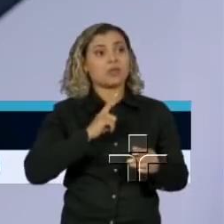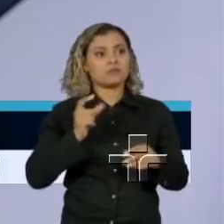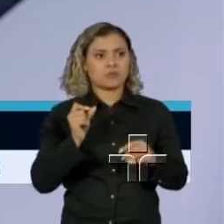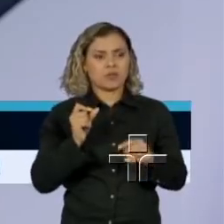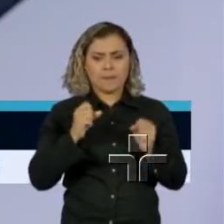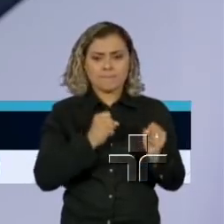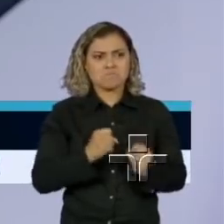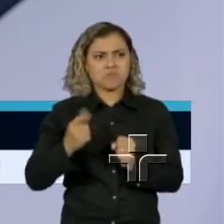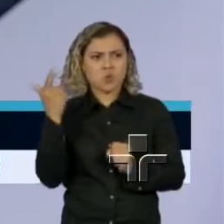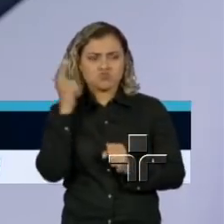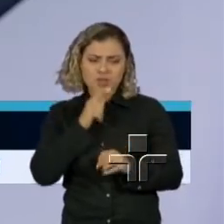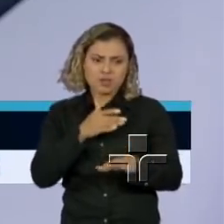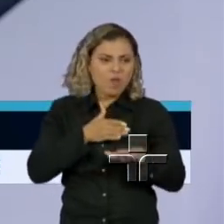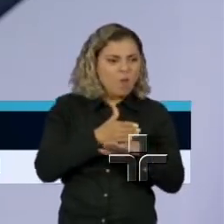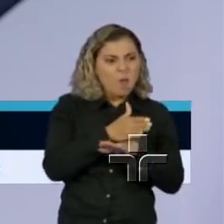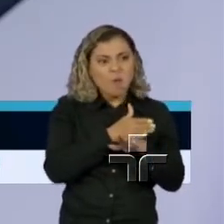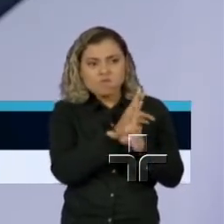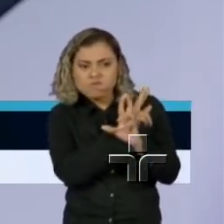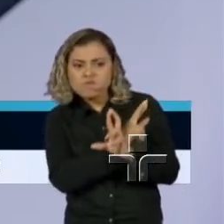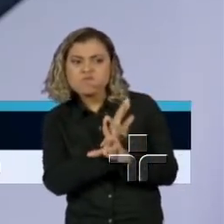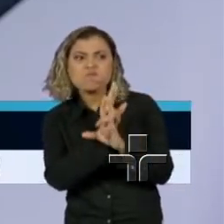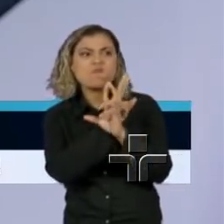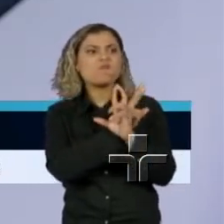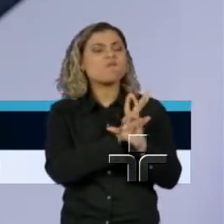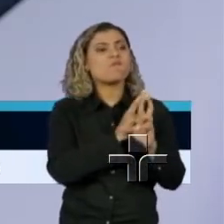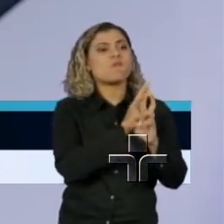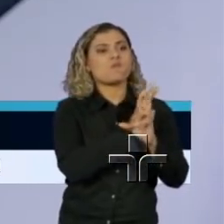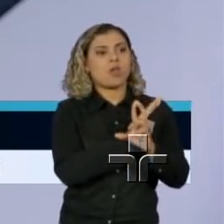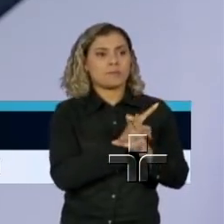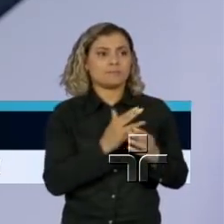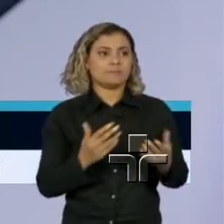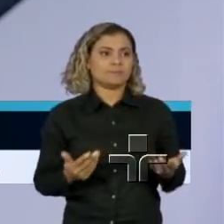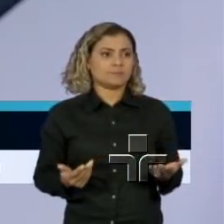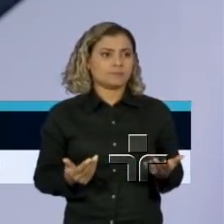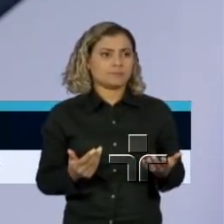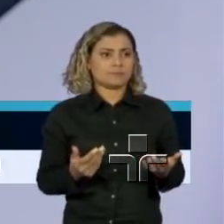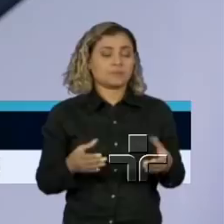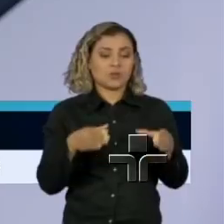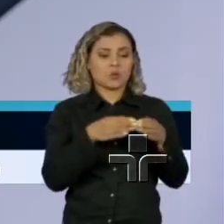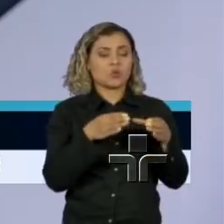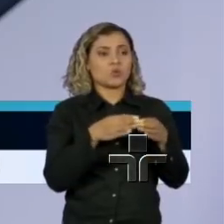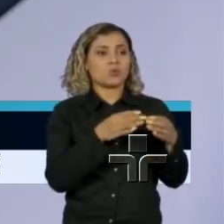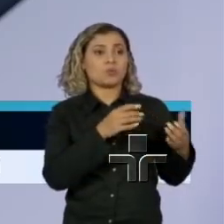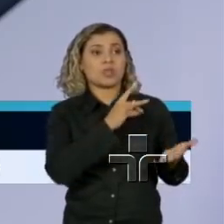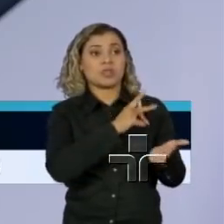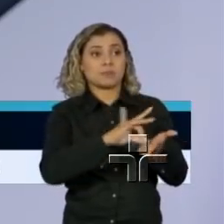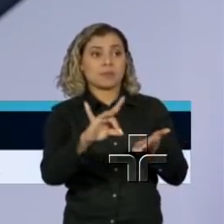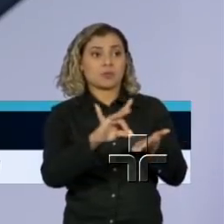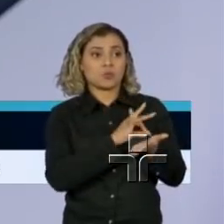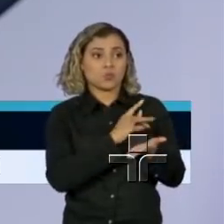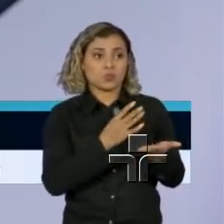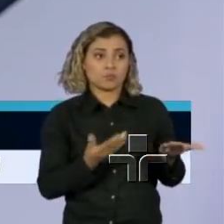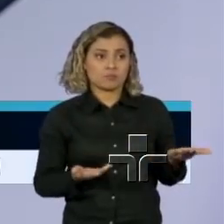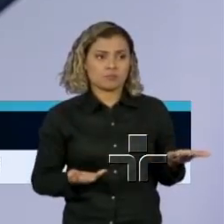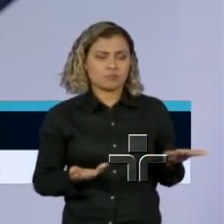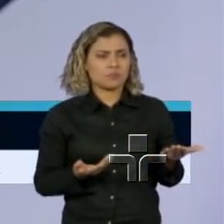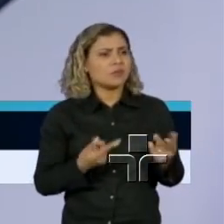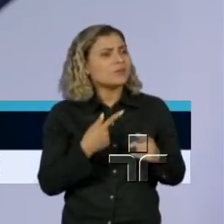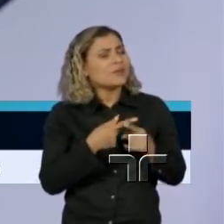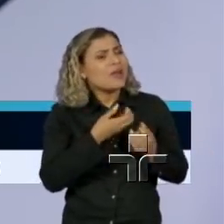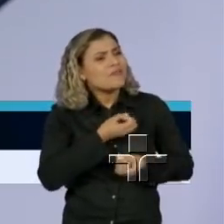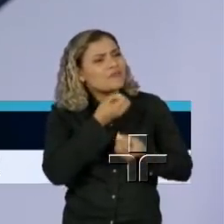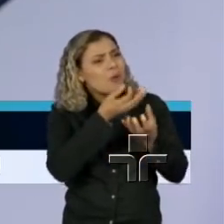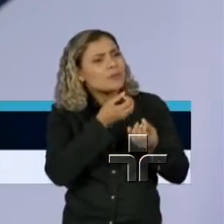infiltração em meio de árabes ou de inimigos, que é o Mossad. Porque as informações eram